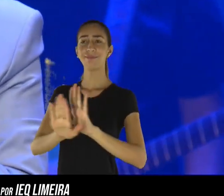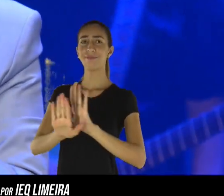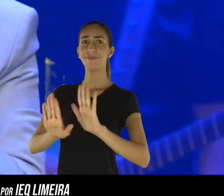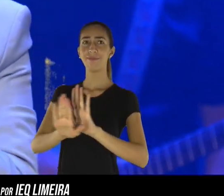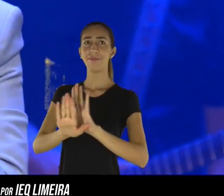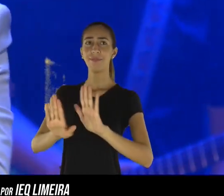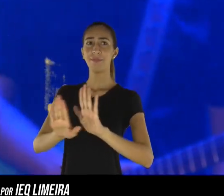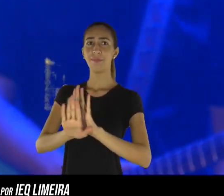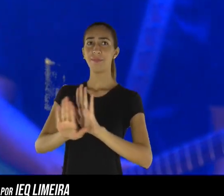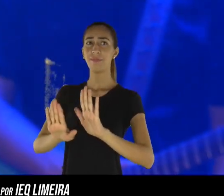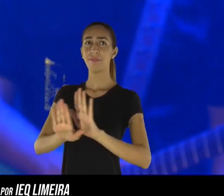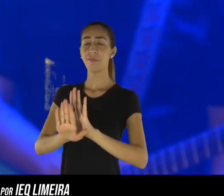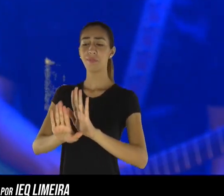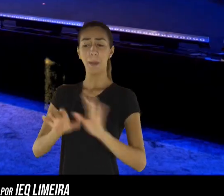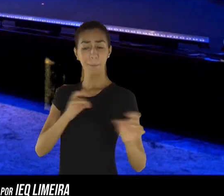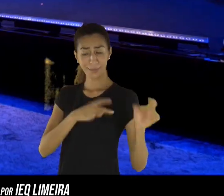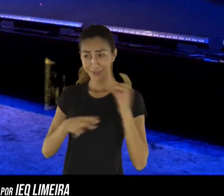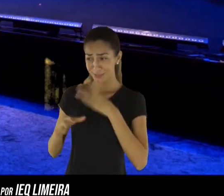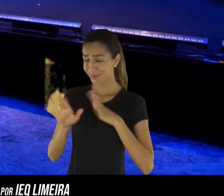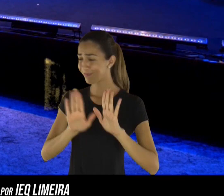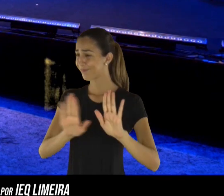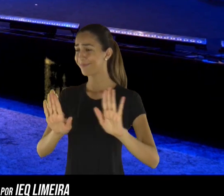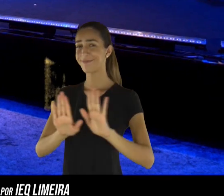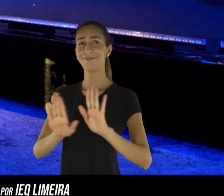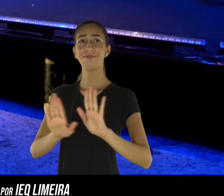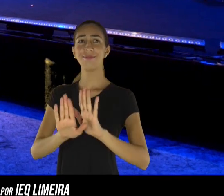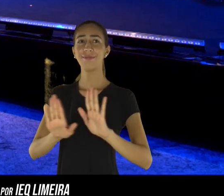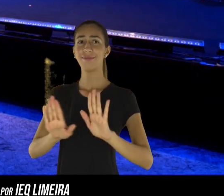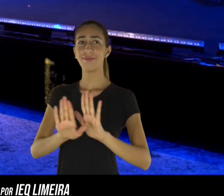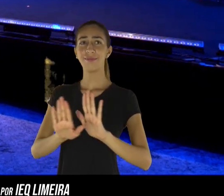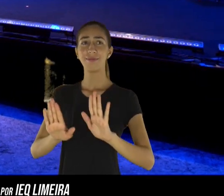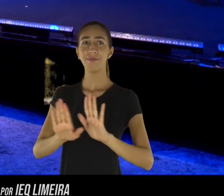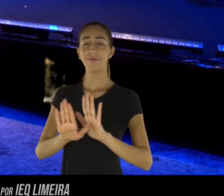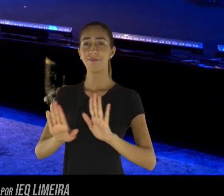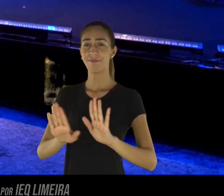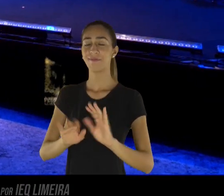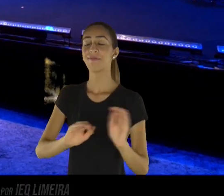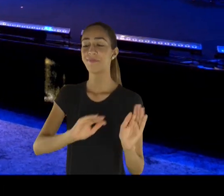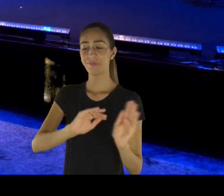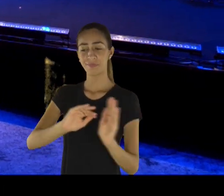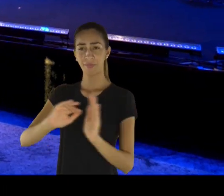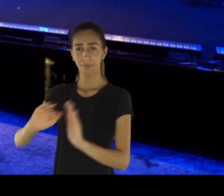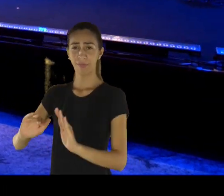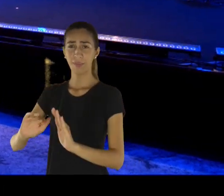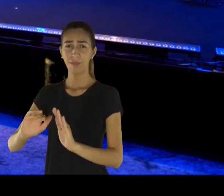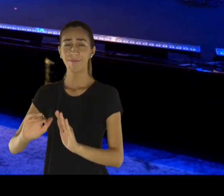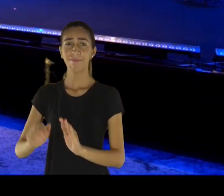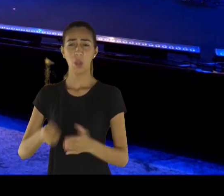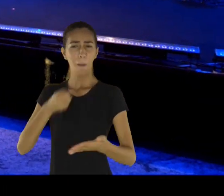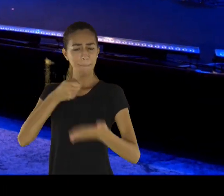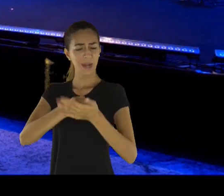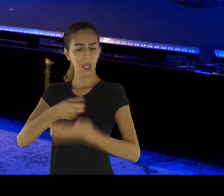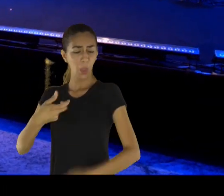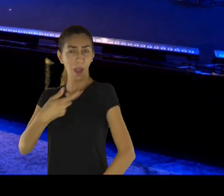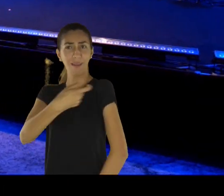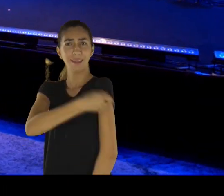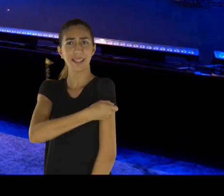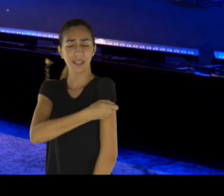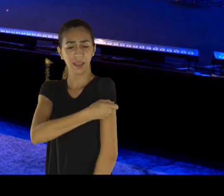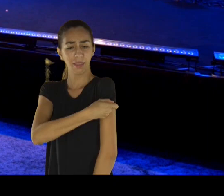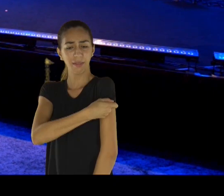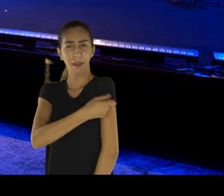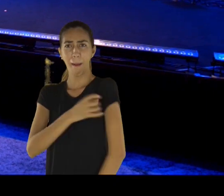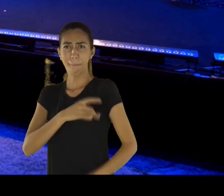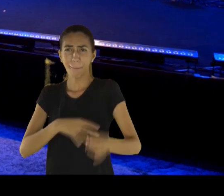Não temas, 2021, não temas. Obrigatoriedade de vacina para seus filhos, não temas. O que é que